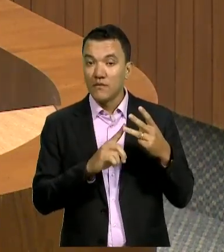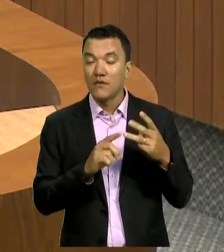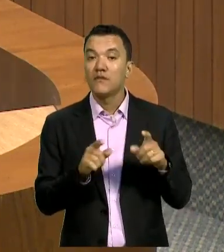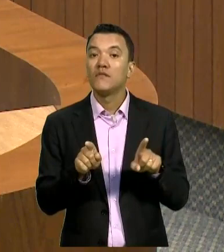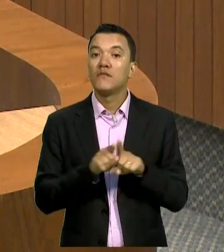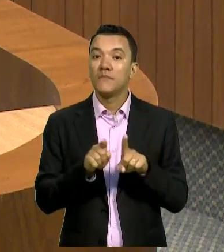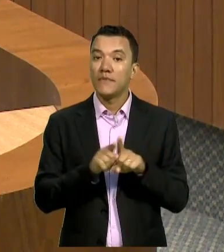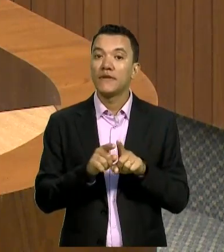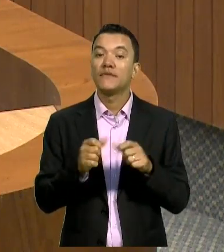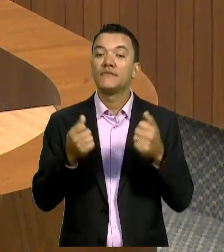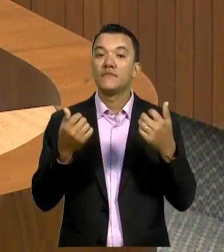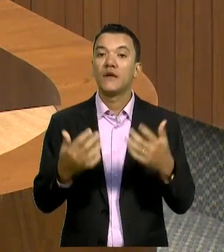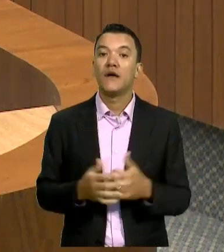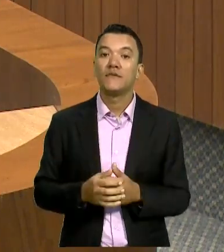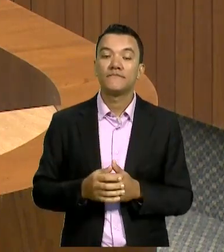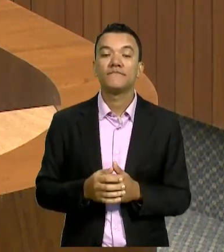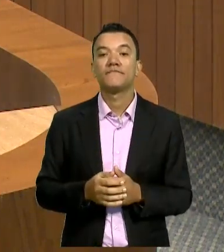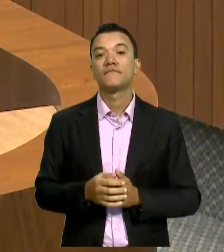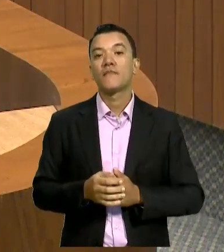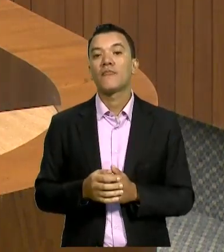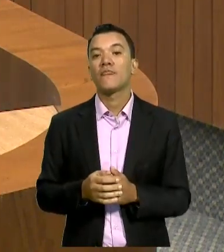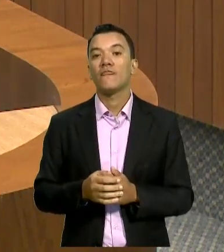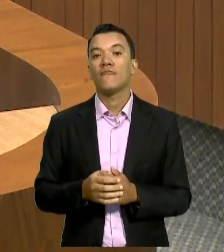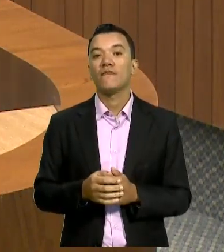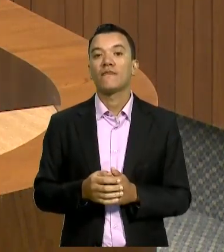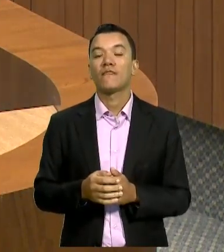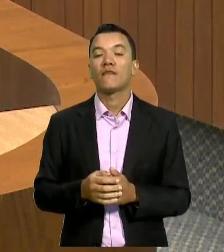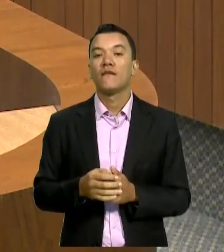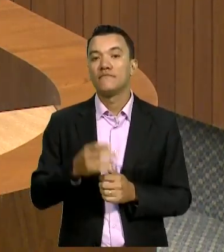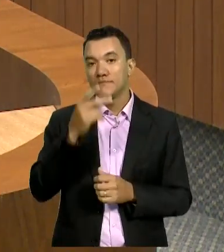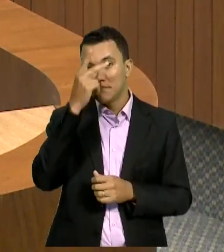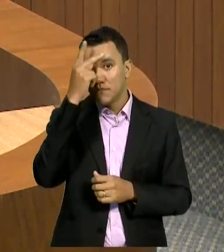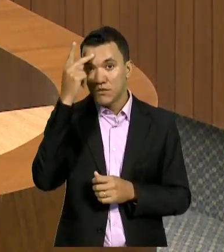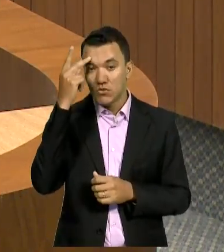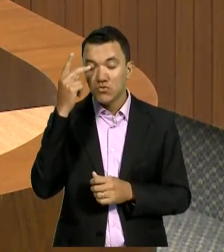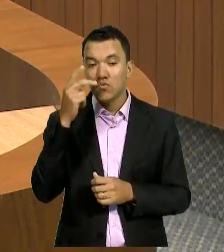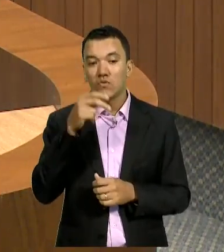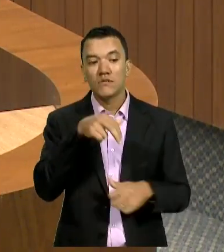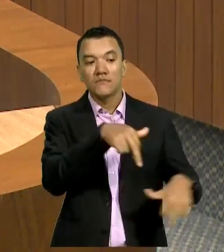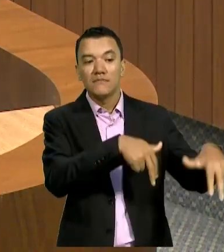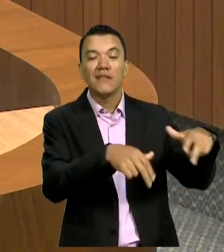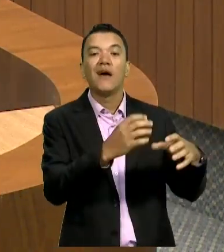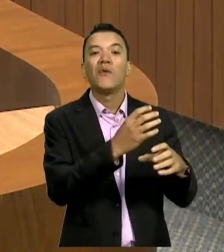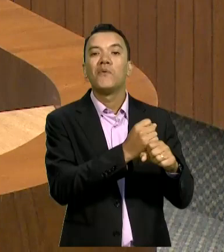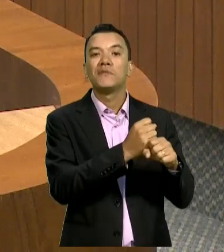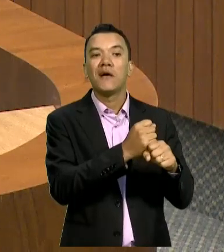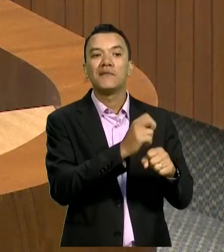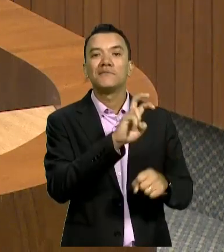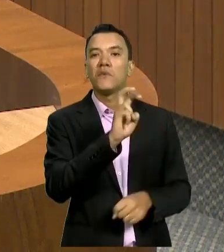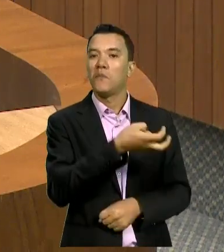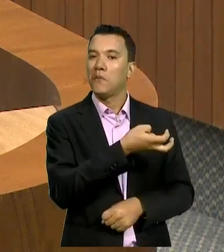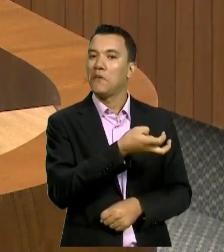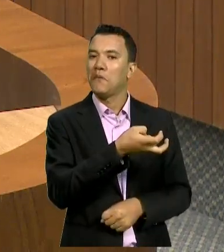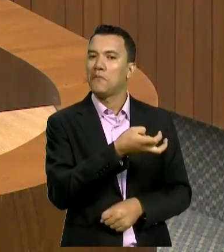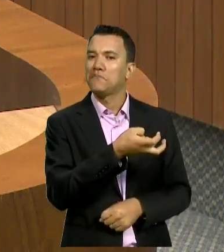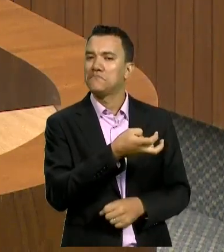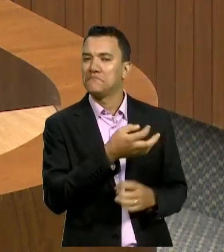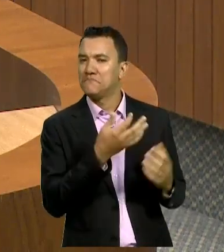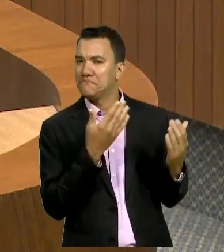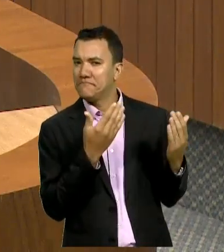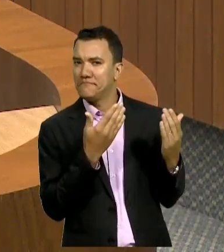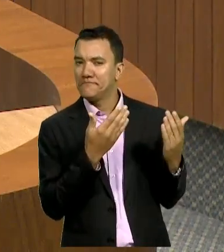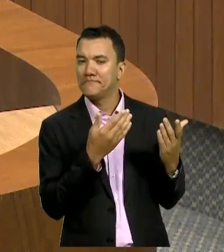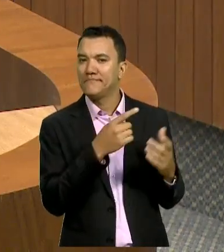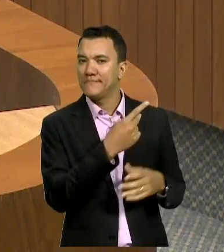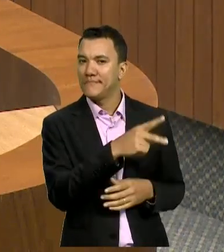da estimativa de pessoas. Contaram 5 mil pessoas aqui na frente. Contagem do